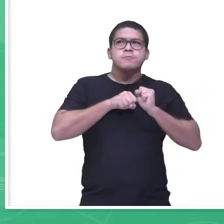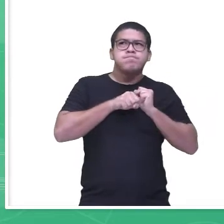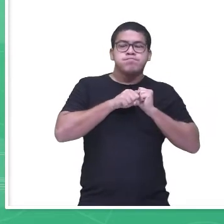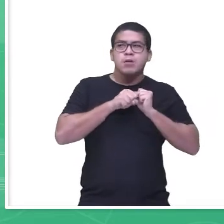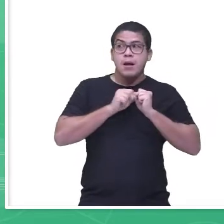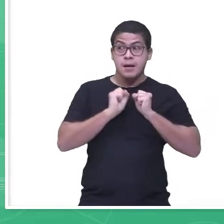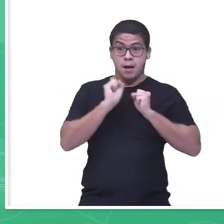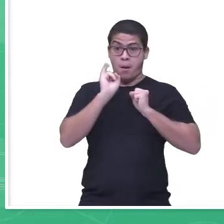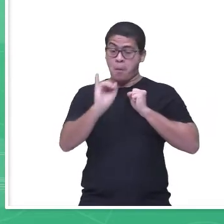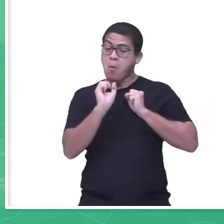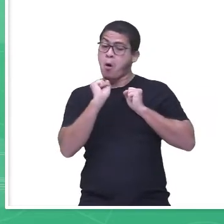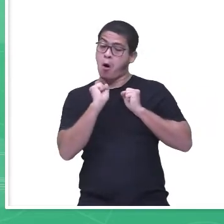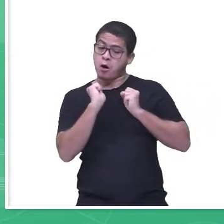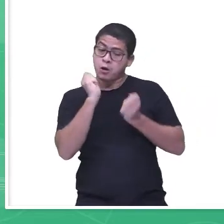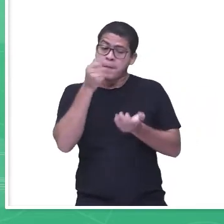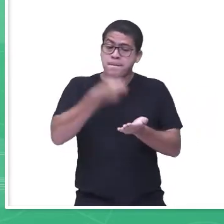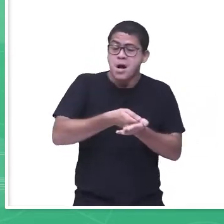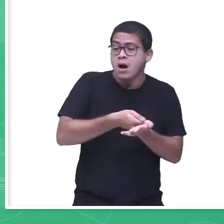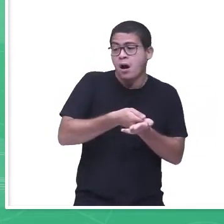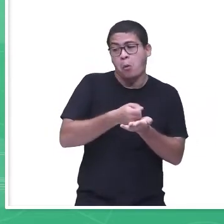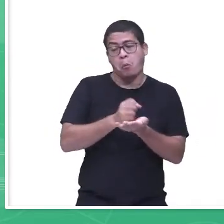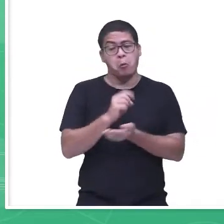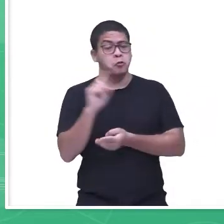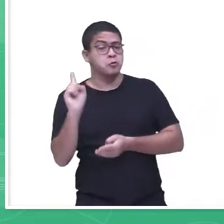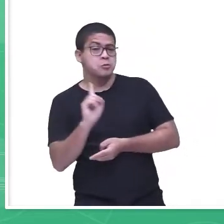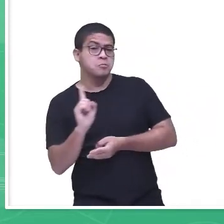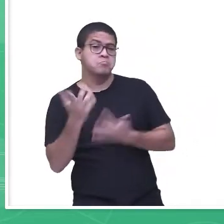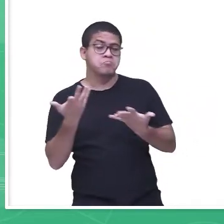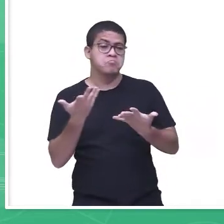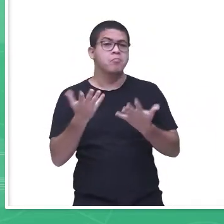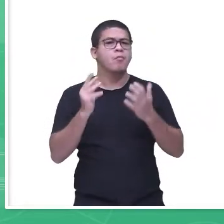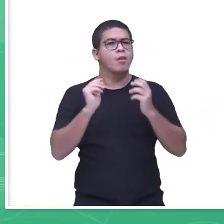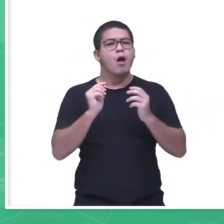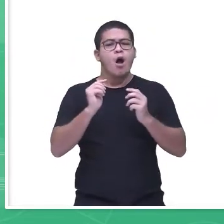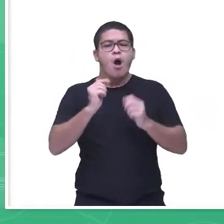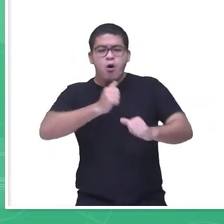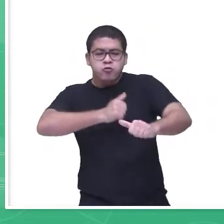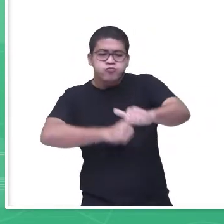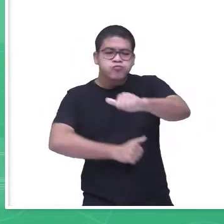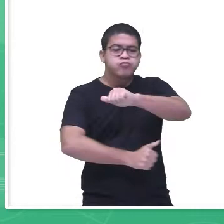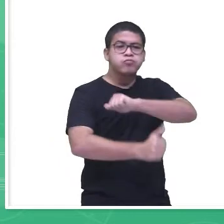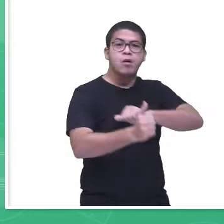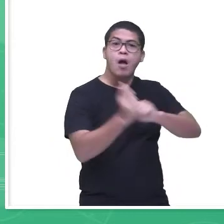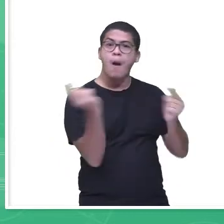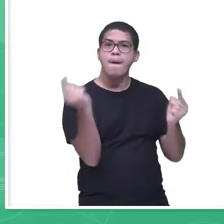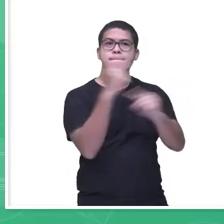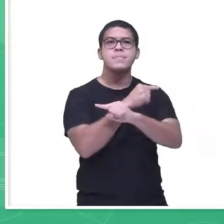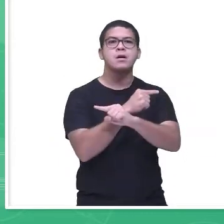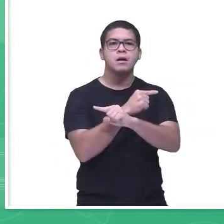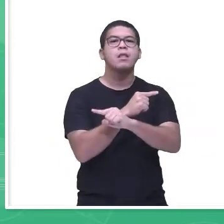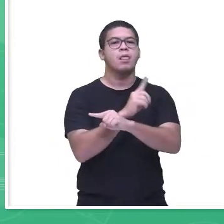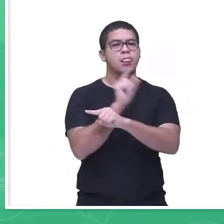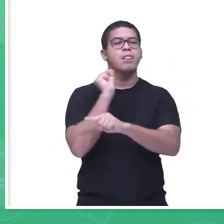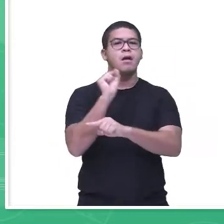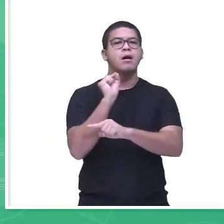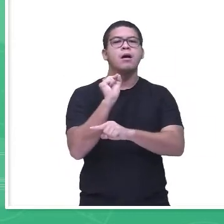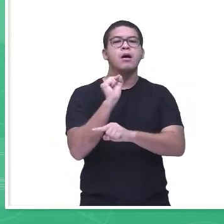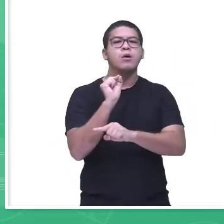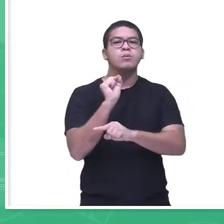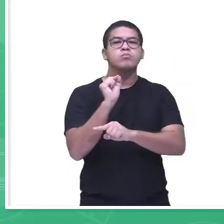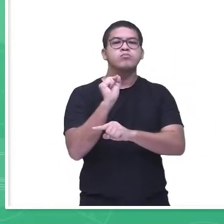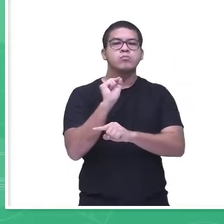Então o que o Sócrates faz o quê? Ele faz o inverso dos sofistas. Vamos ver aqui então? Ele faz justamente